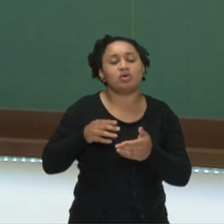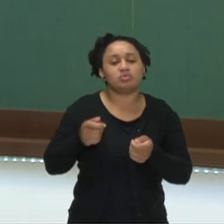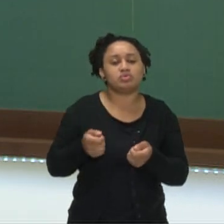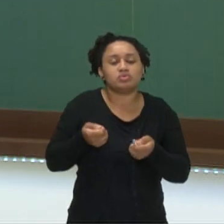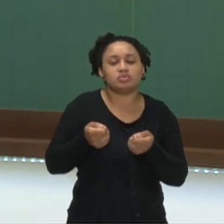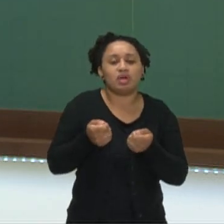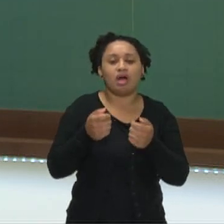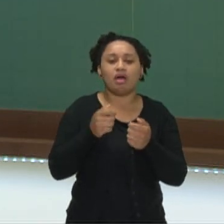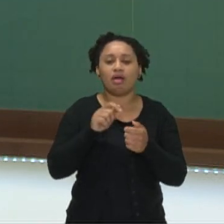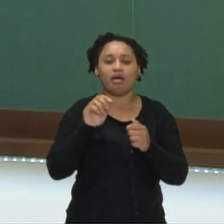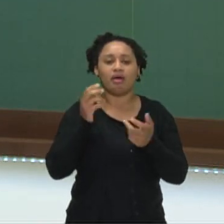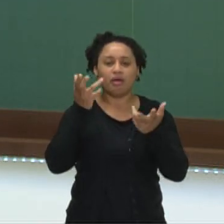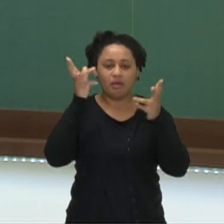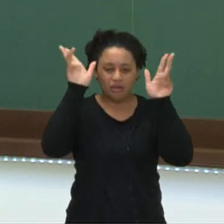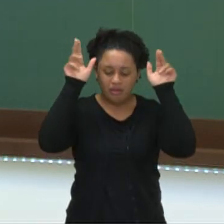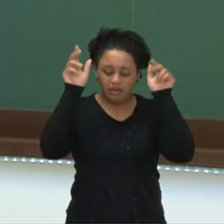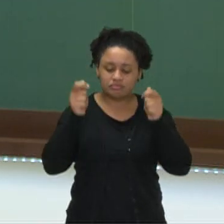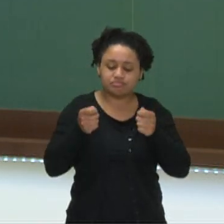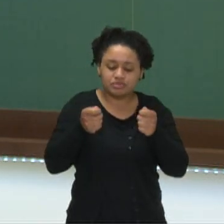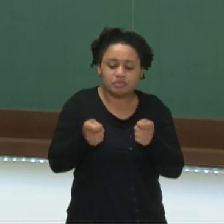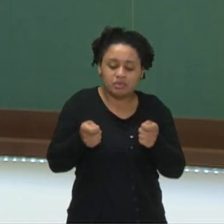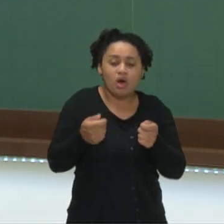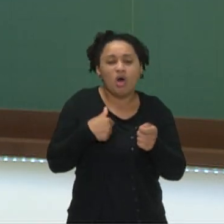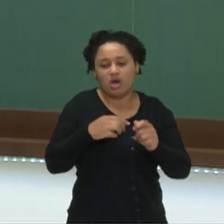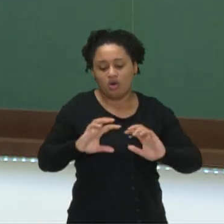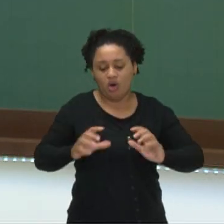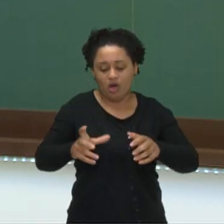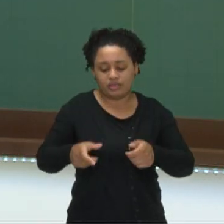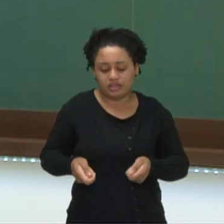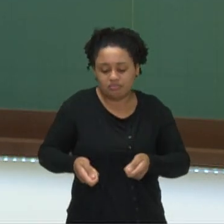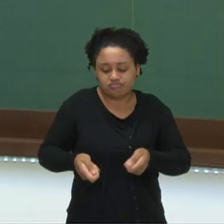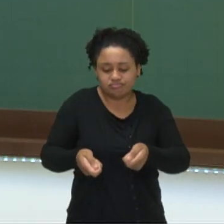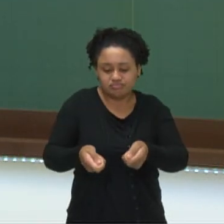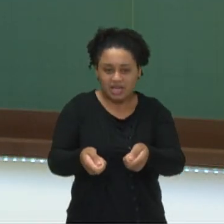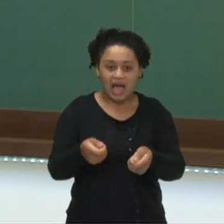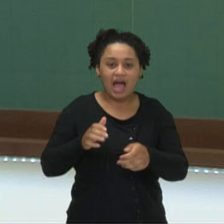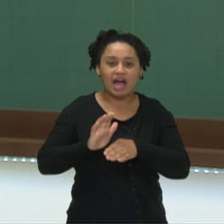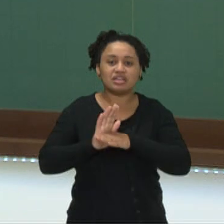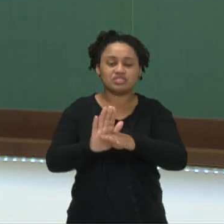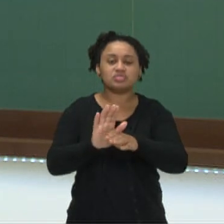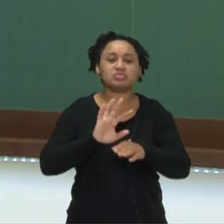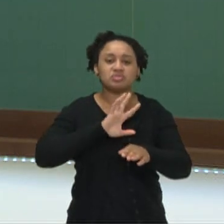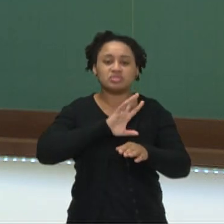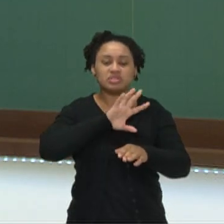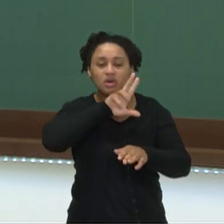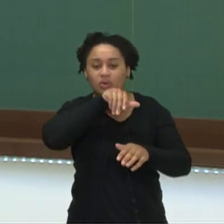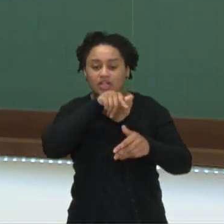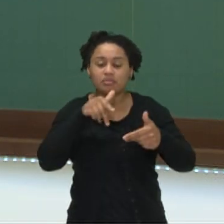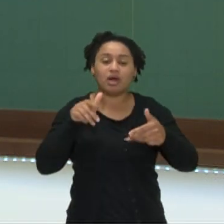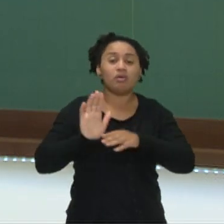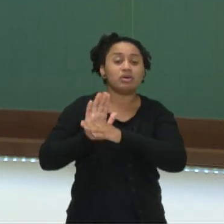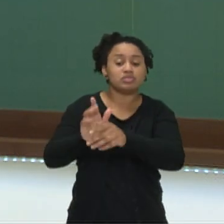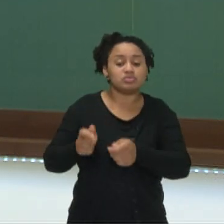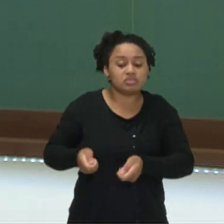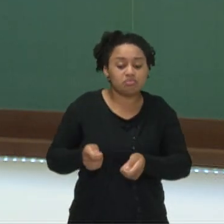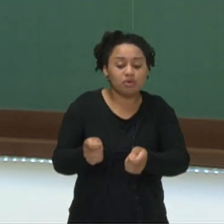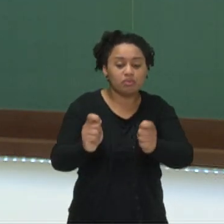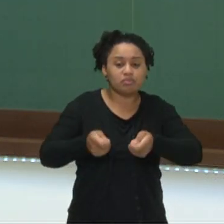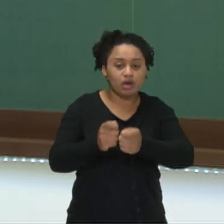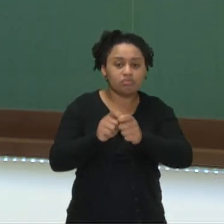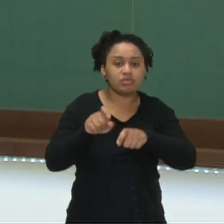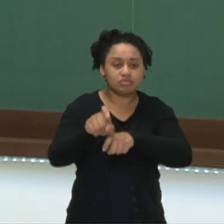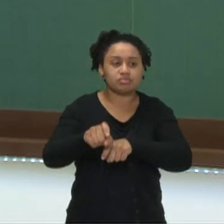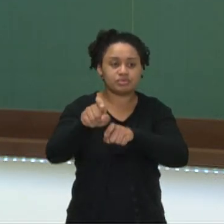O modo, né? Com rodas também facilitou o trabalho animal, a tração animal. E por que as